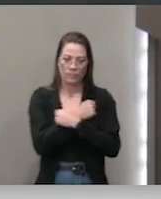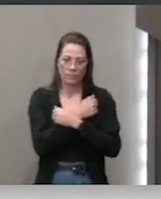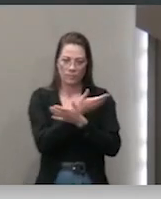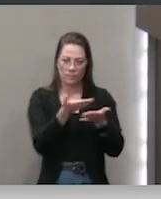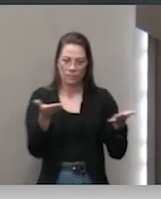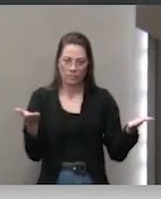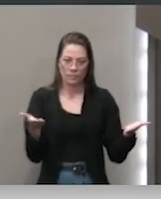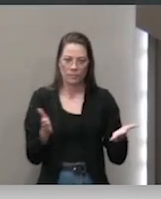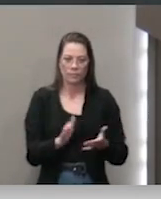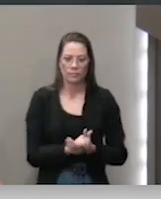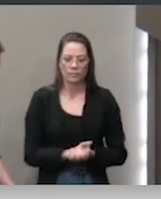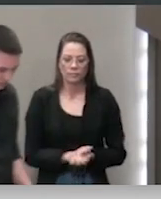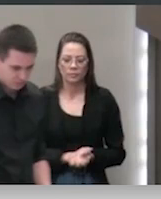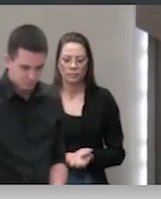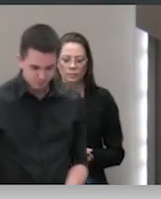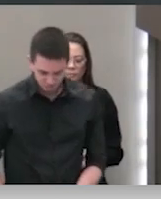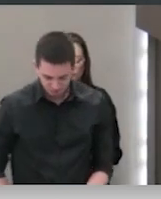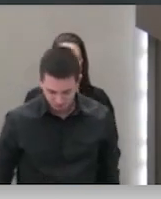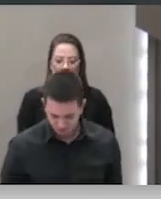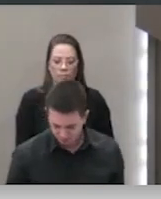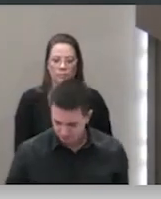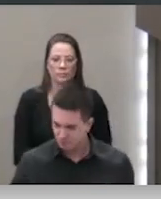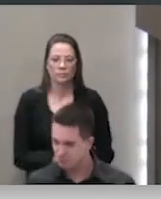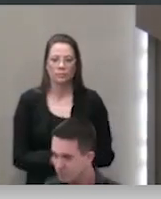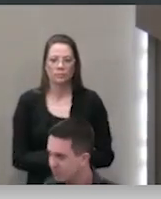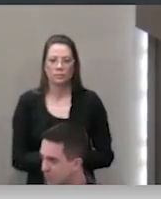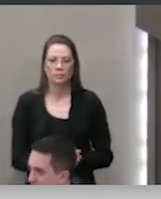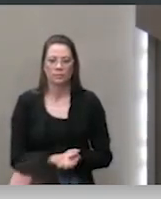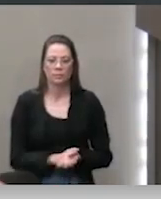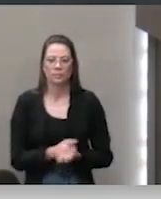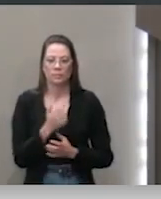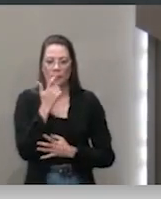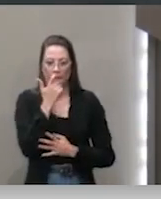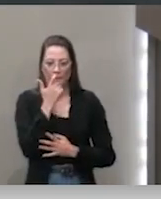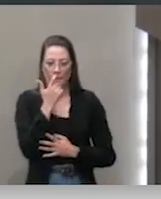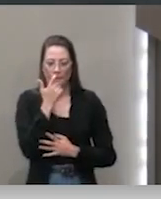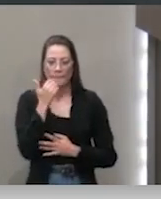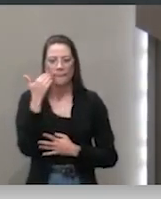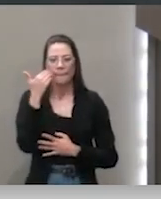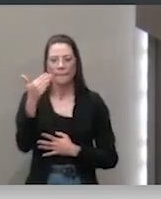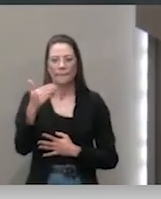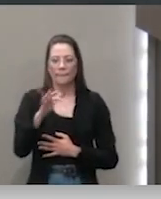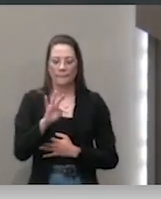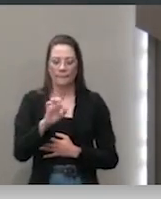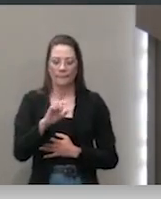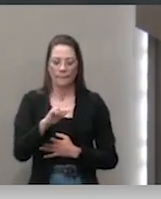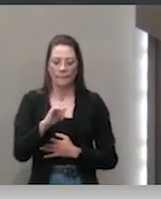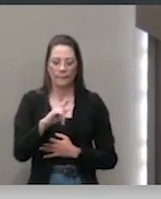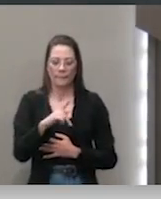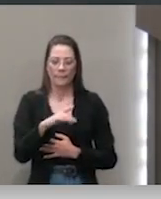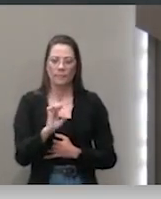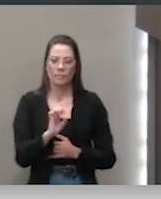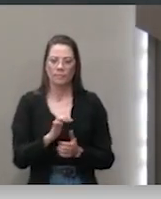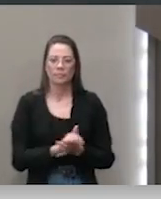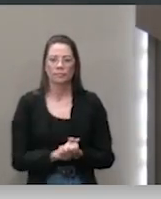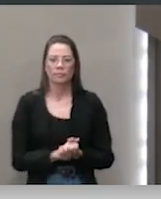todos. Obrigado, vereador Felipe Favreto. Manfroy, isso aí.